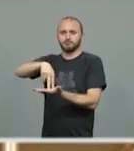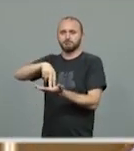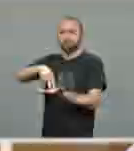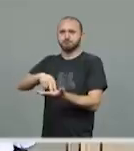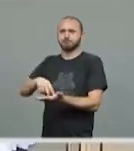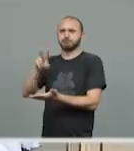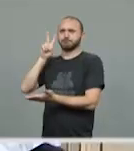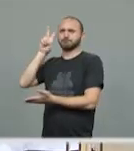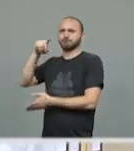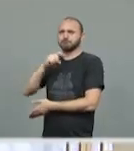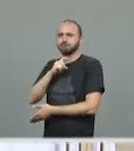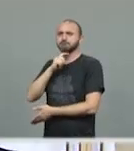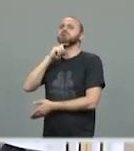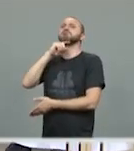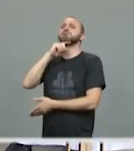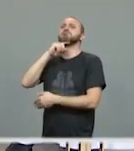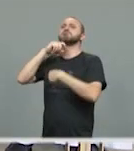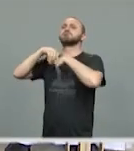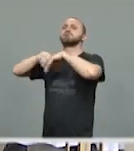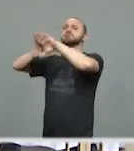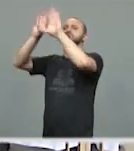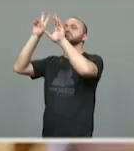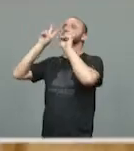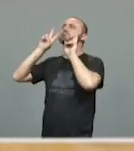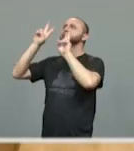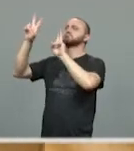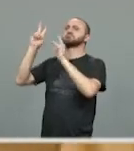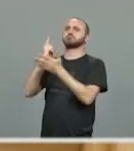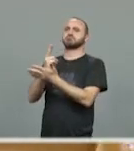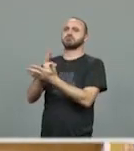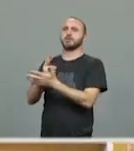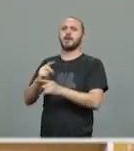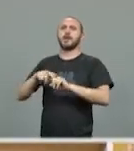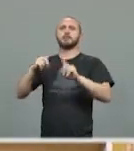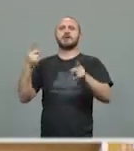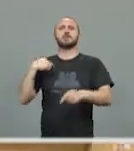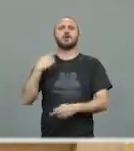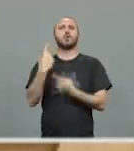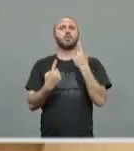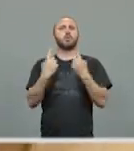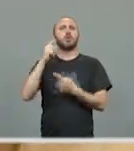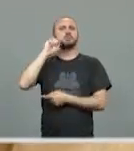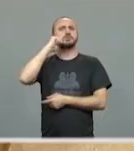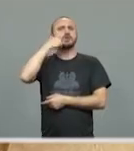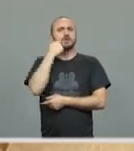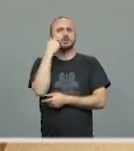para Deus. Mas e fazer o quê? Qual o segredo da santidade?